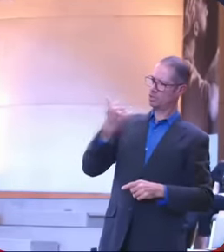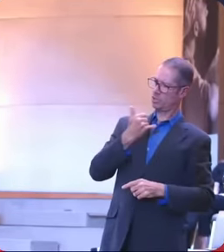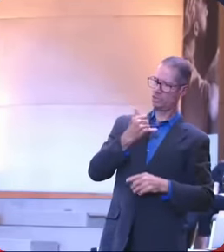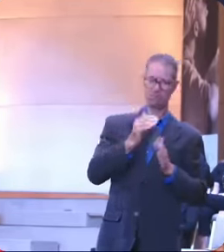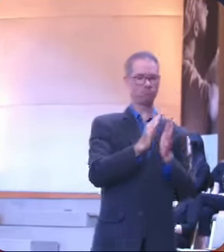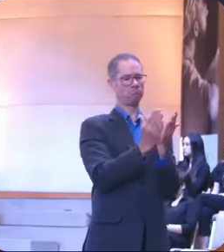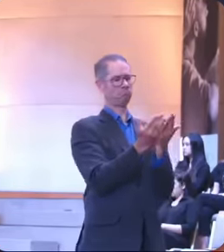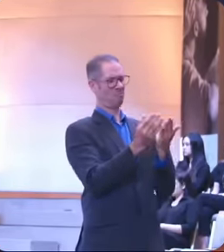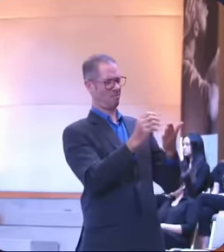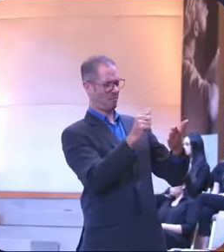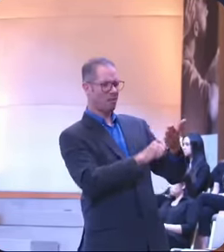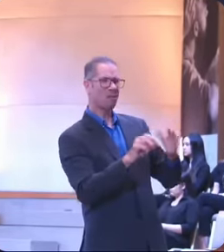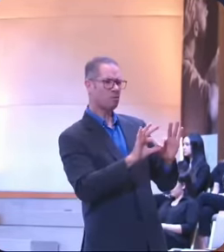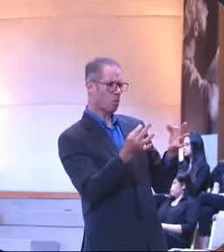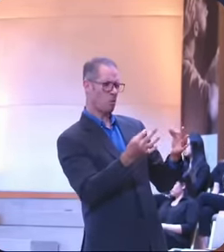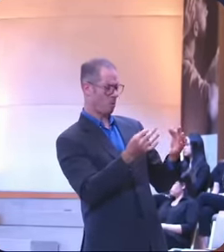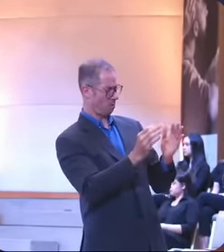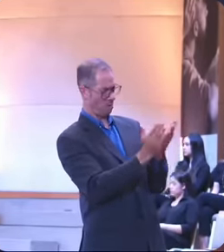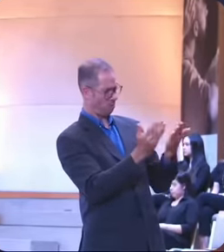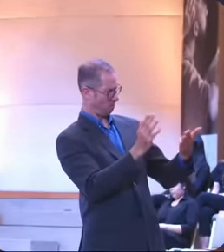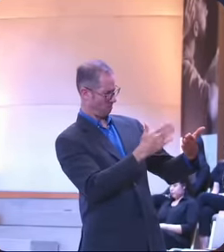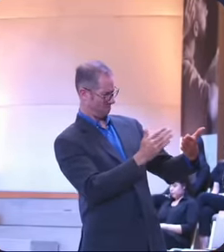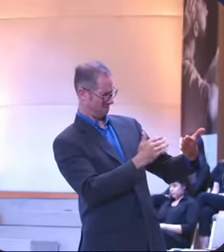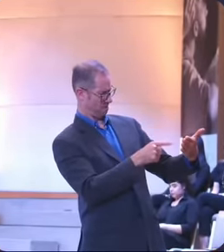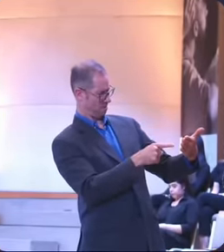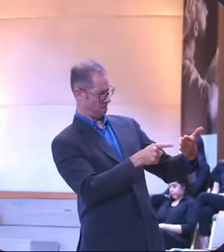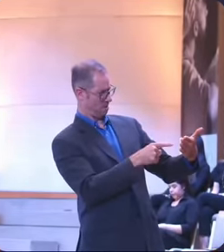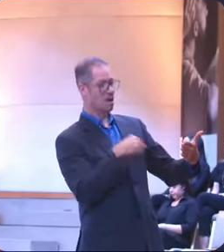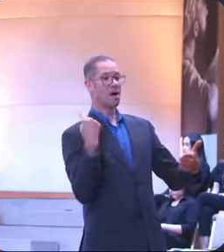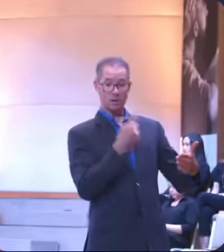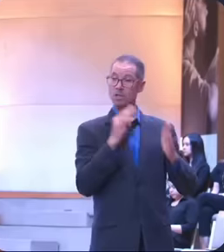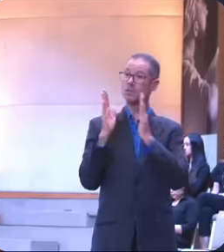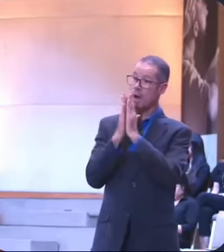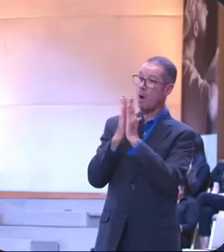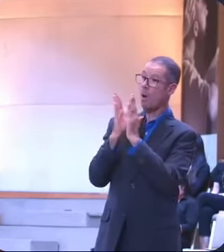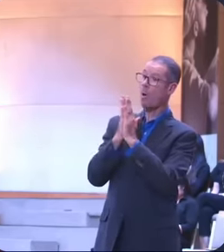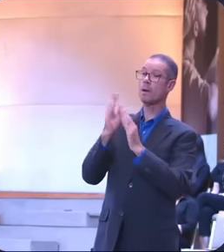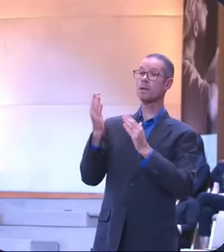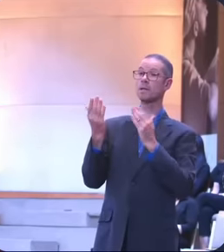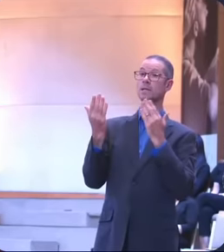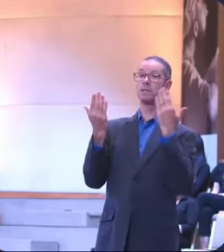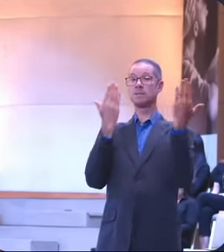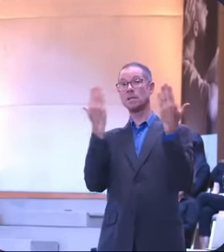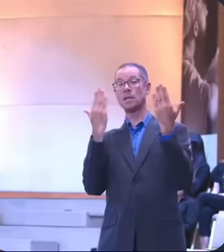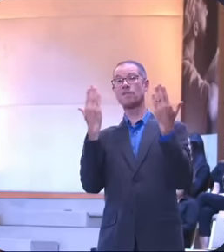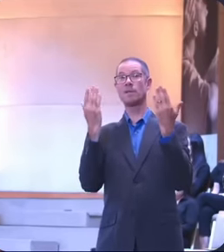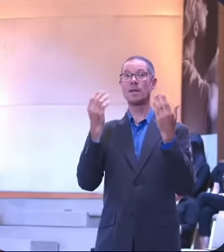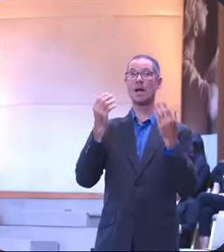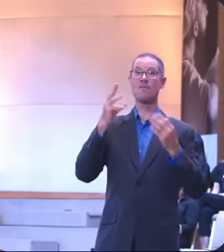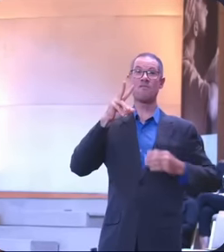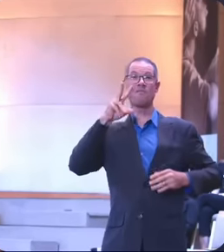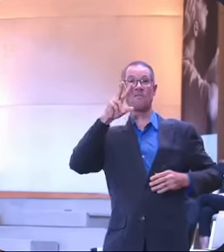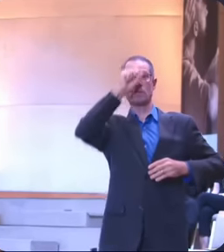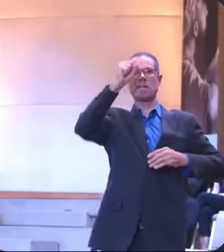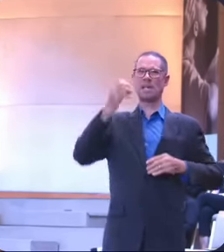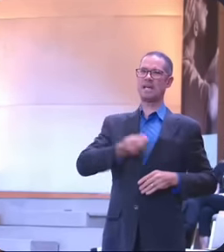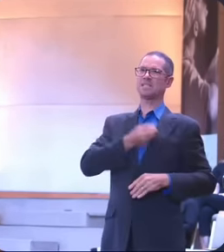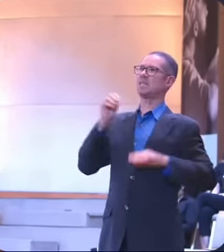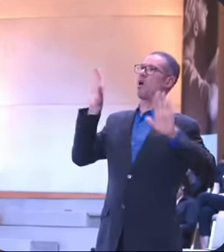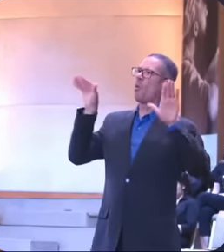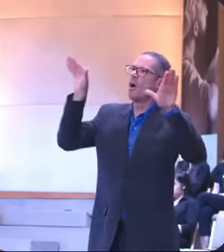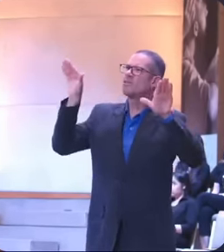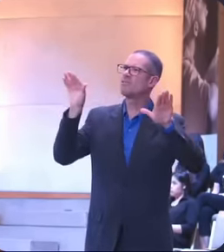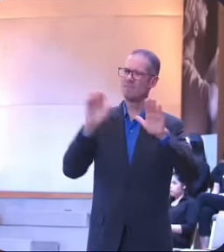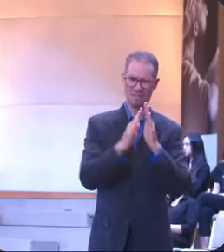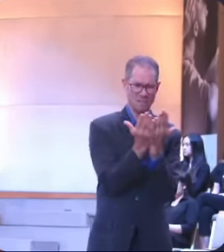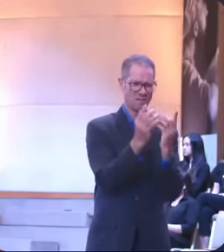livro, eu li assim, que quando a gente ora, a gente dá combustível para os anjos. Eu falei: eu nunca vi isso na Bíblia,